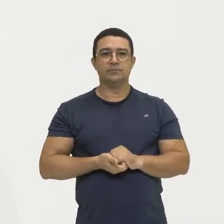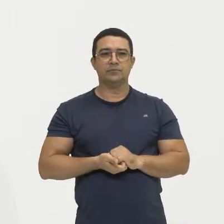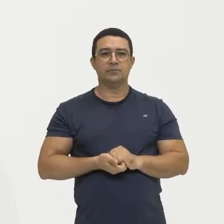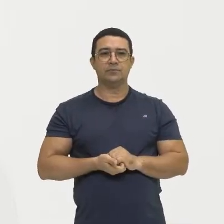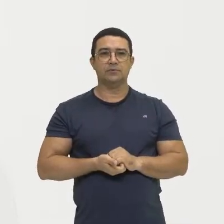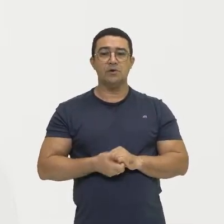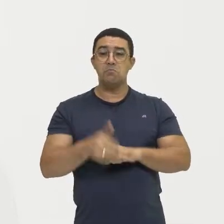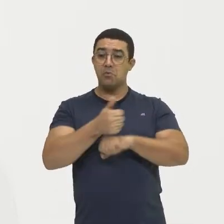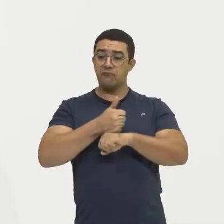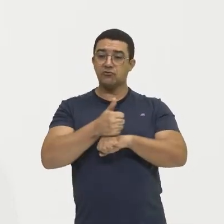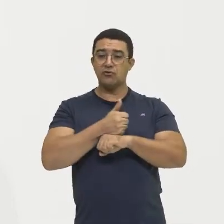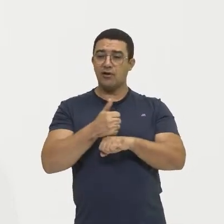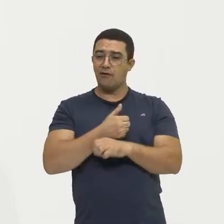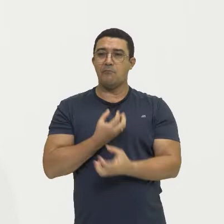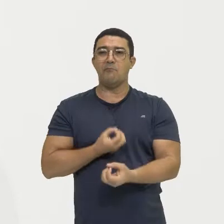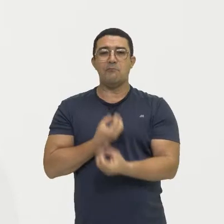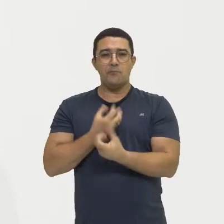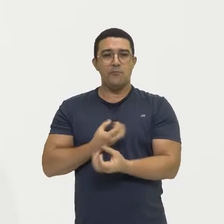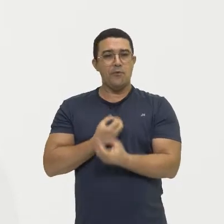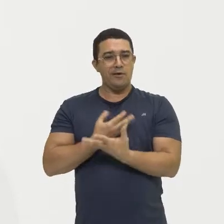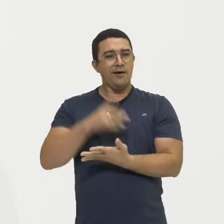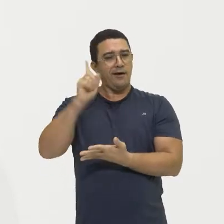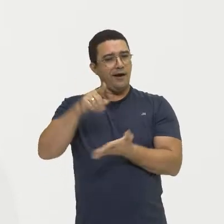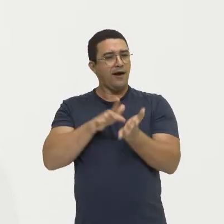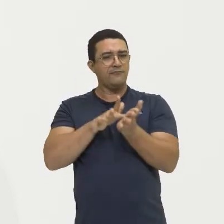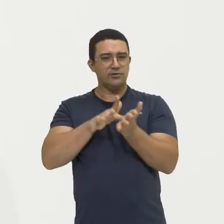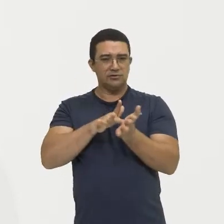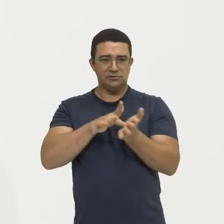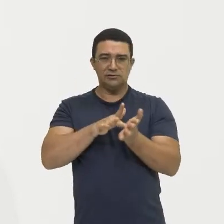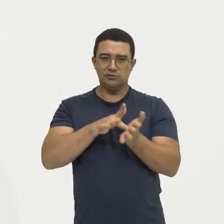aí. No poema, nós vamos ter o quê?